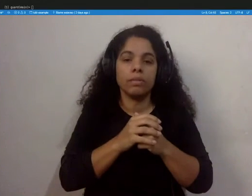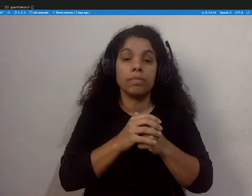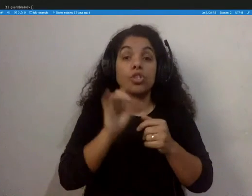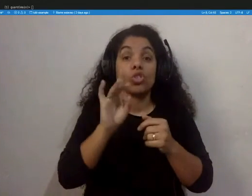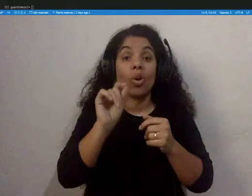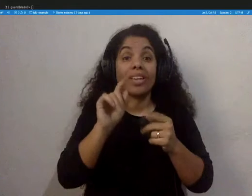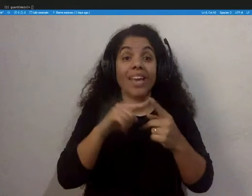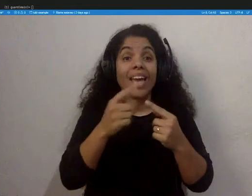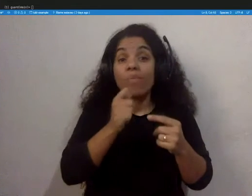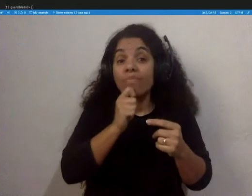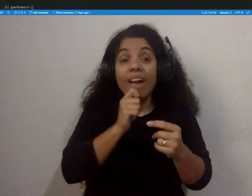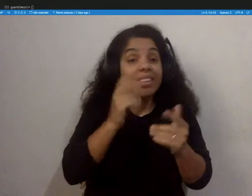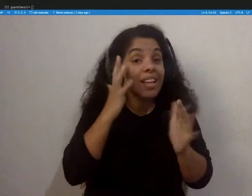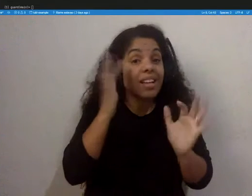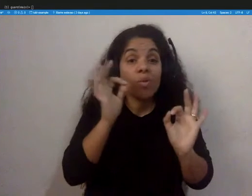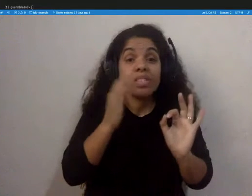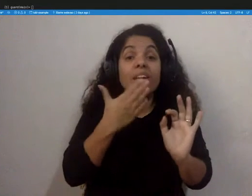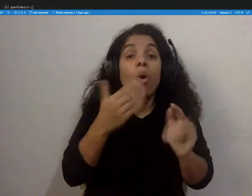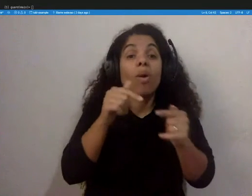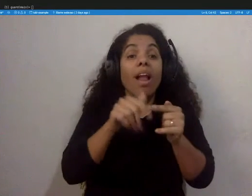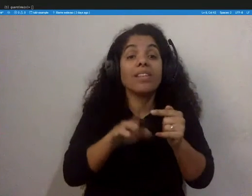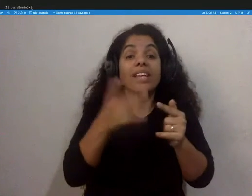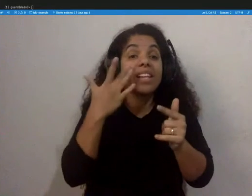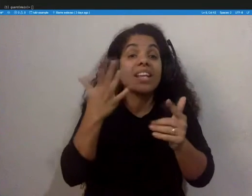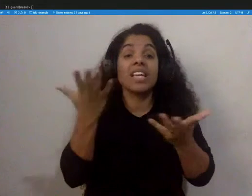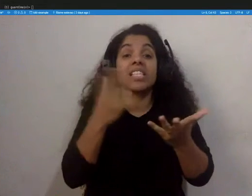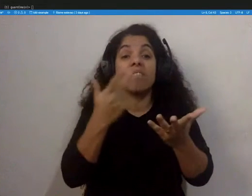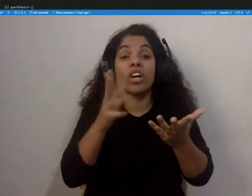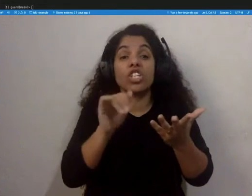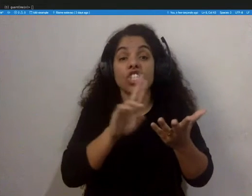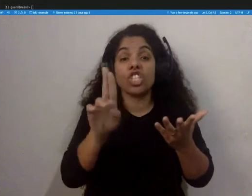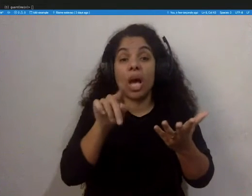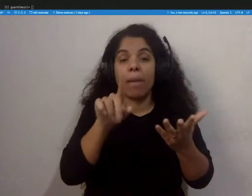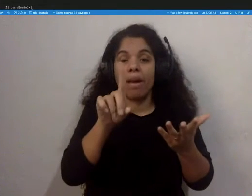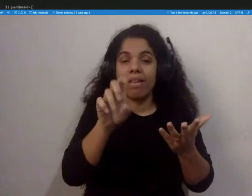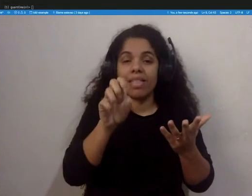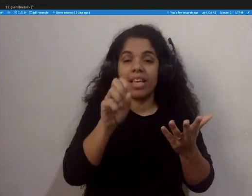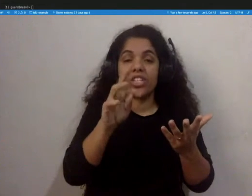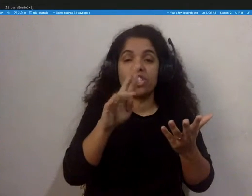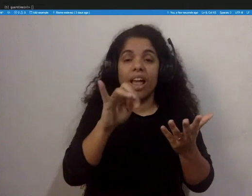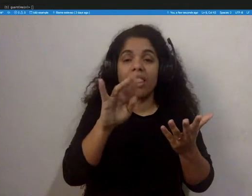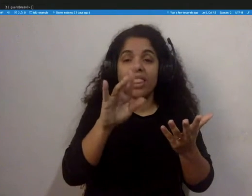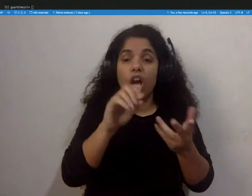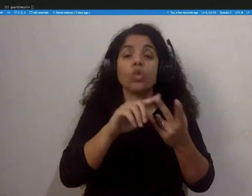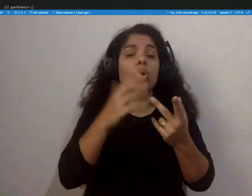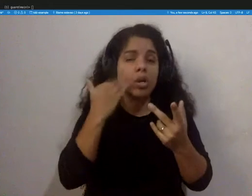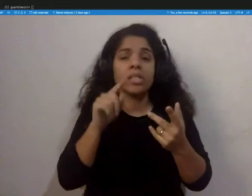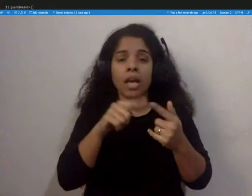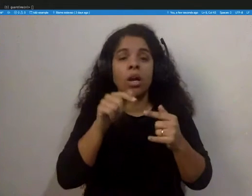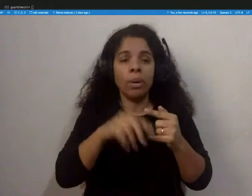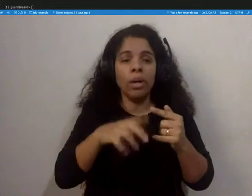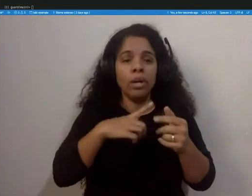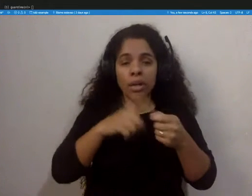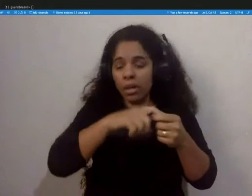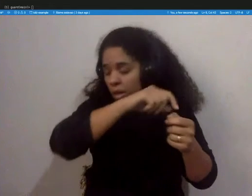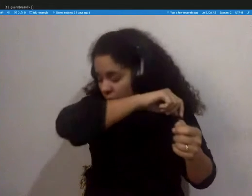Só que assim, eu ainda não sei que classe é essa. Eu nem sei se eu vou chamar de destinatário. Eu sei que é uma classe que vai ser retornada